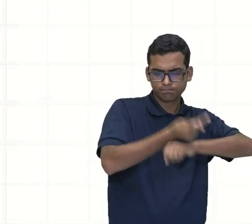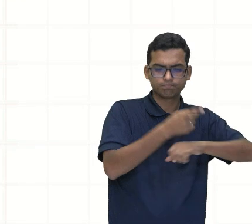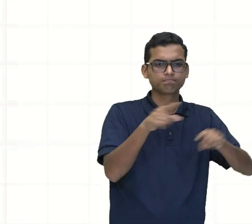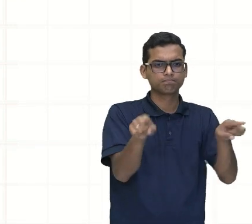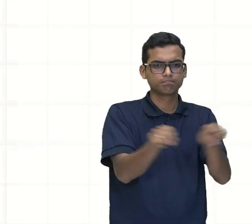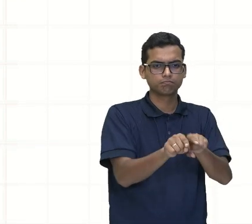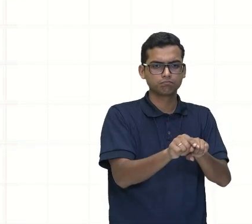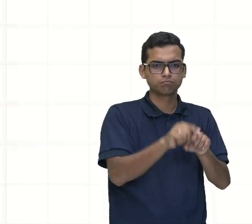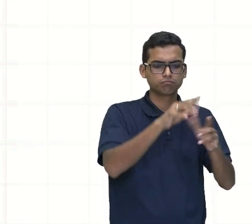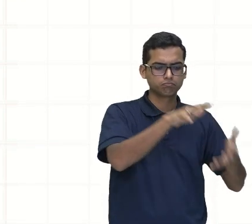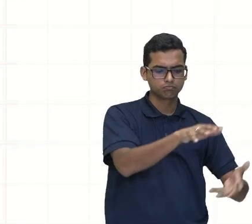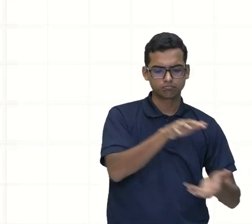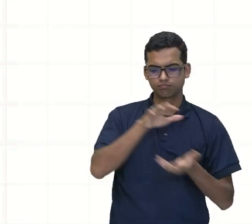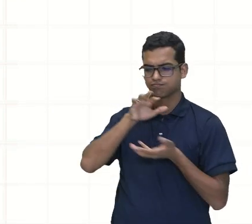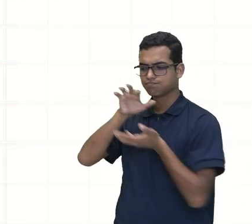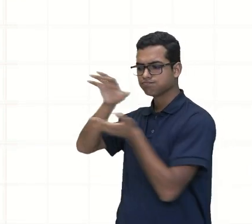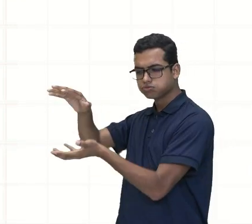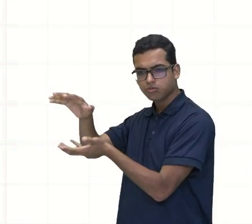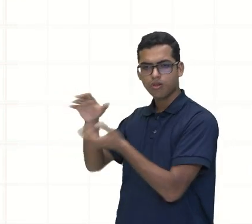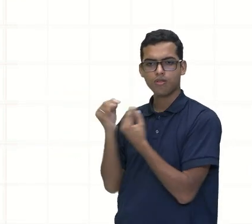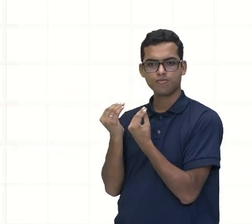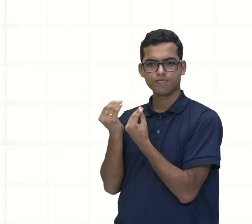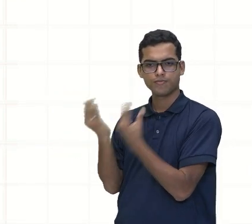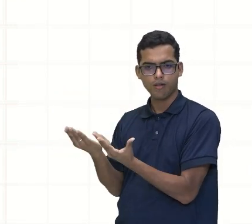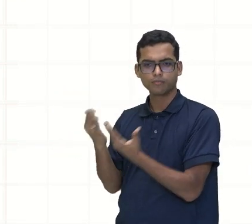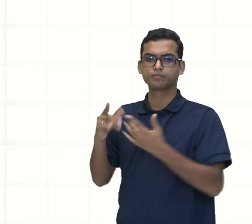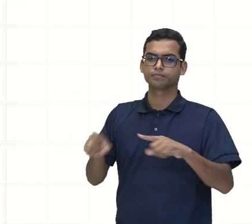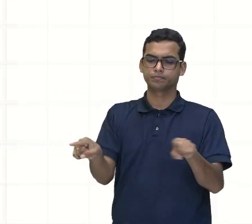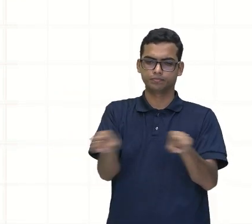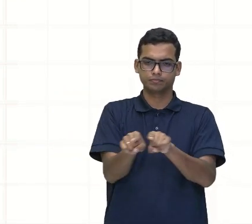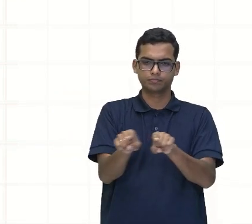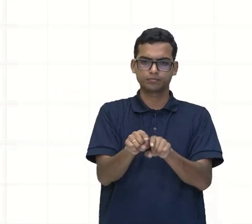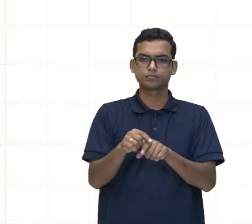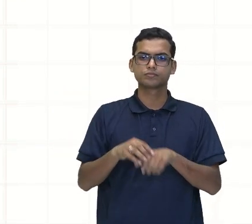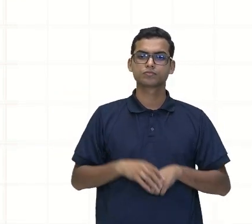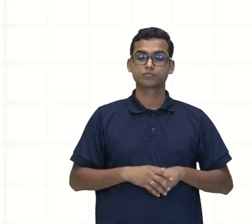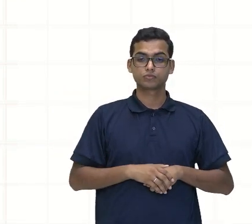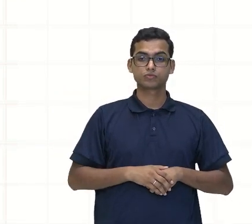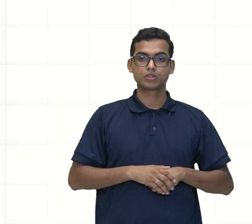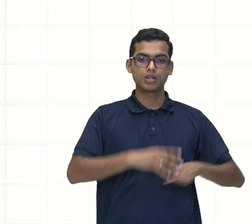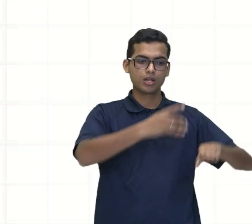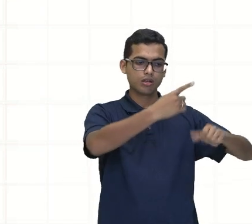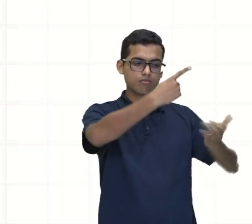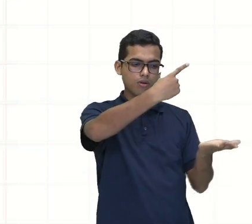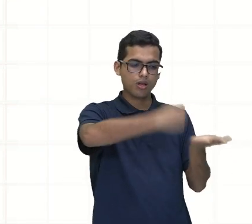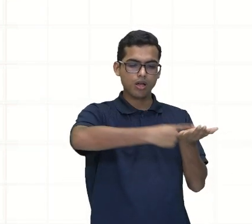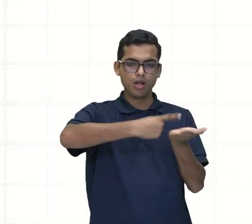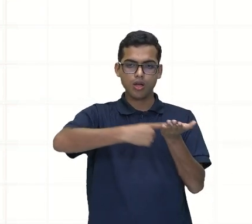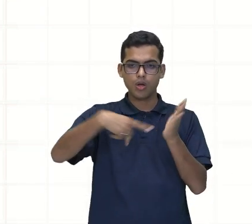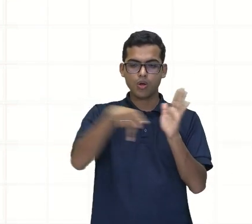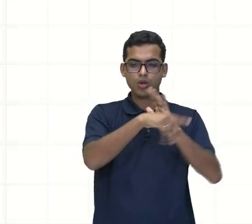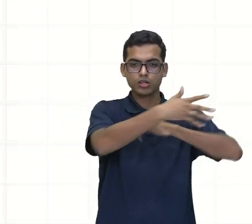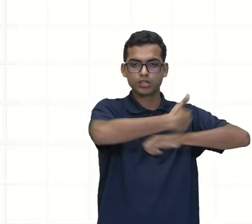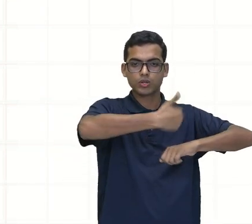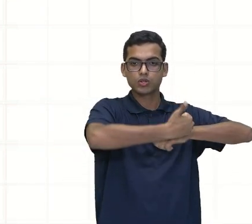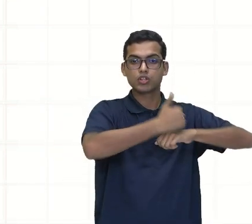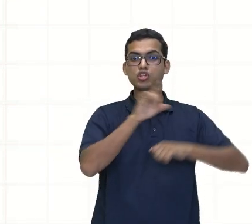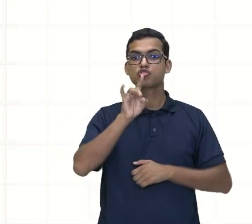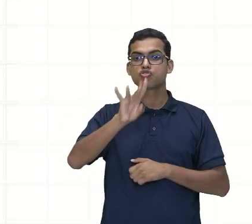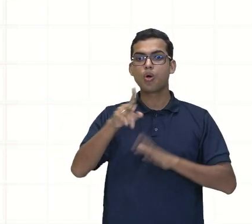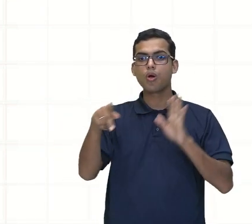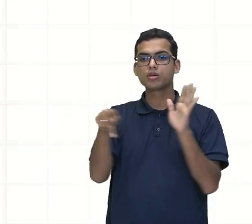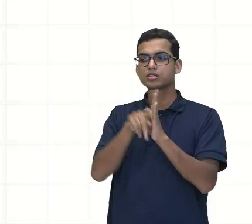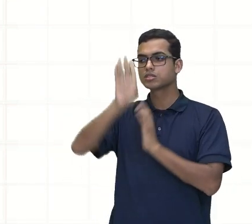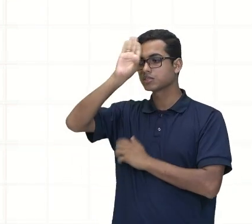Pacto Colonial, a colônia só poderia fazer esse tipo de comércio com a metrópole, certo? Então, no